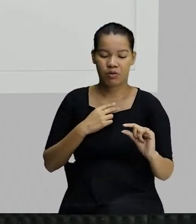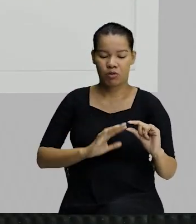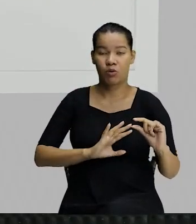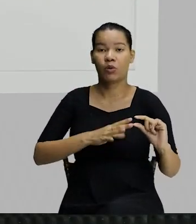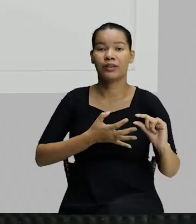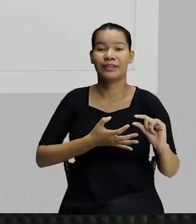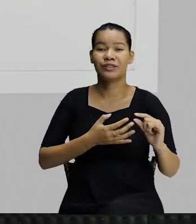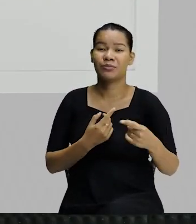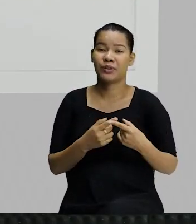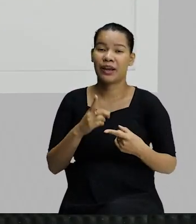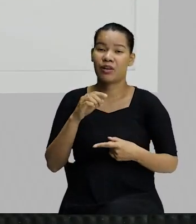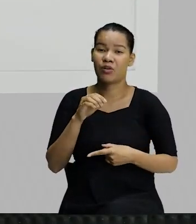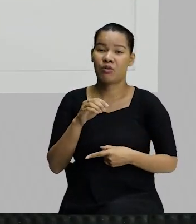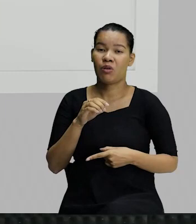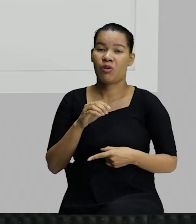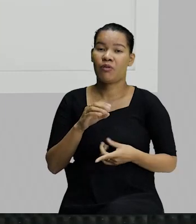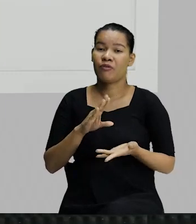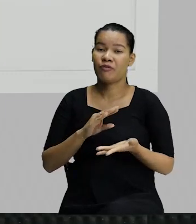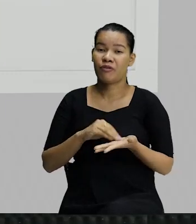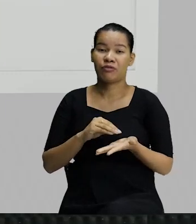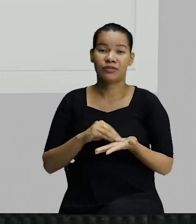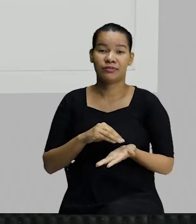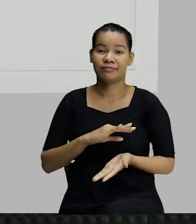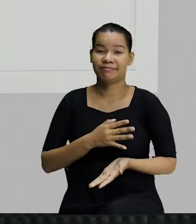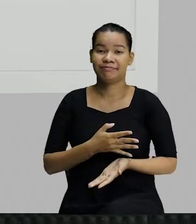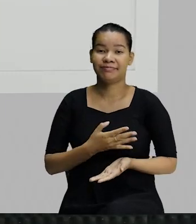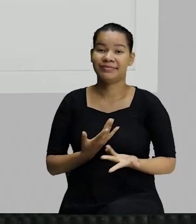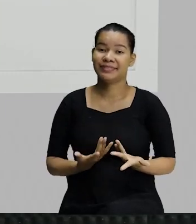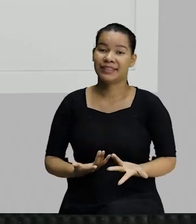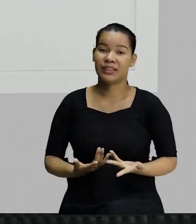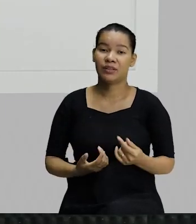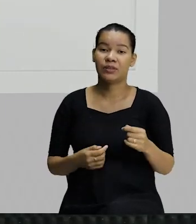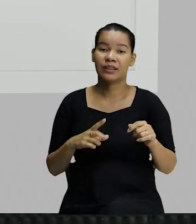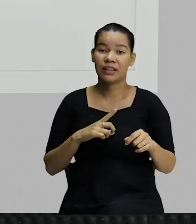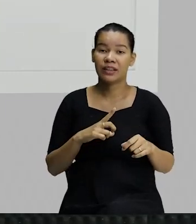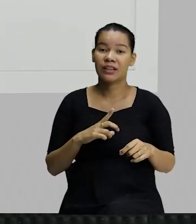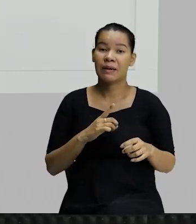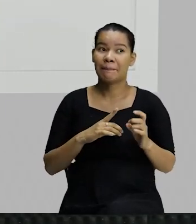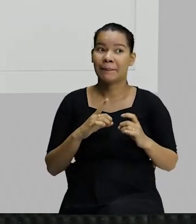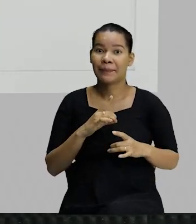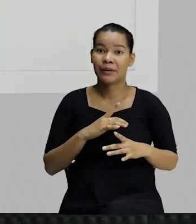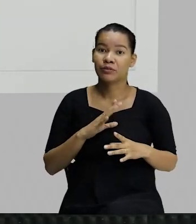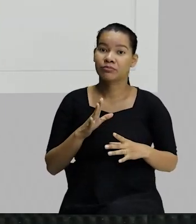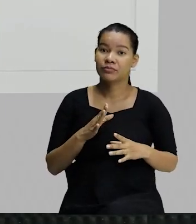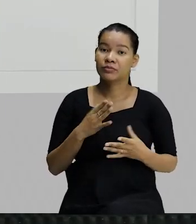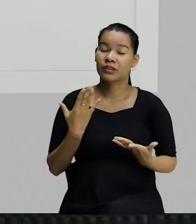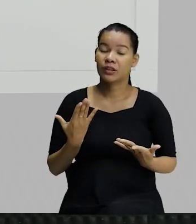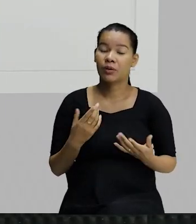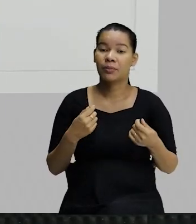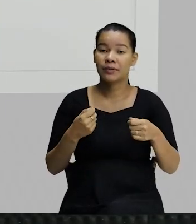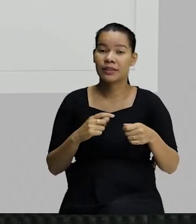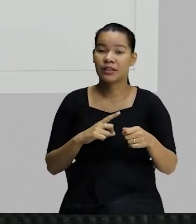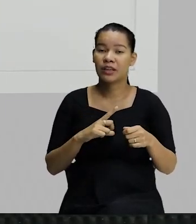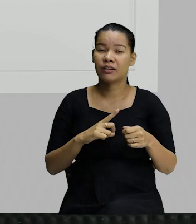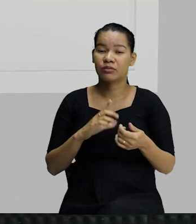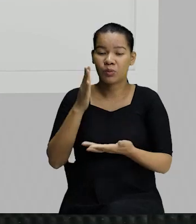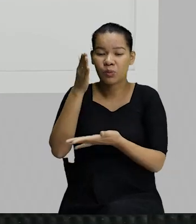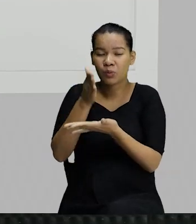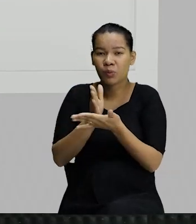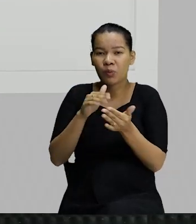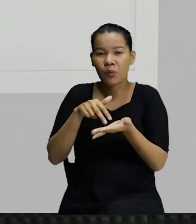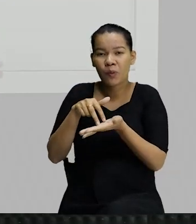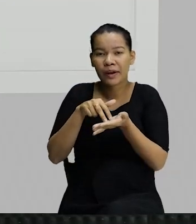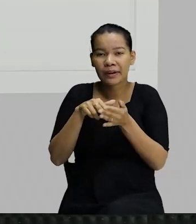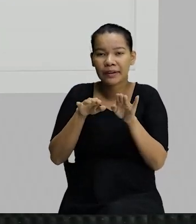mais adequado, assim eu consigo alcançar, né, um comportamento muito melhor, muito mais coerente, tá certo?